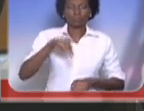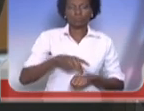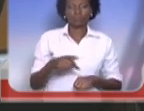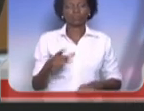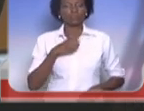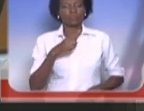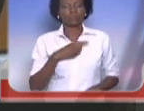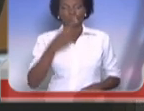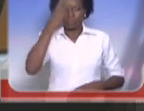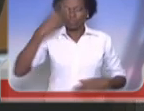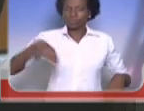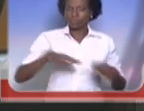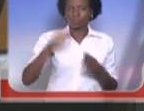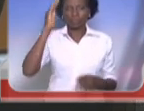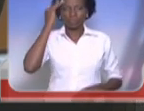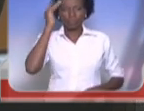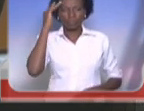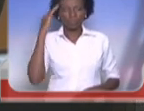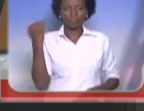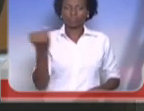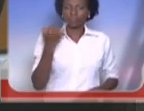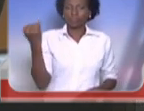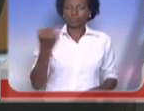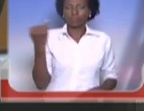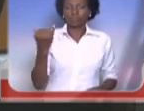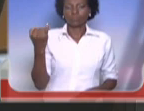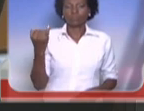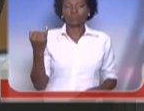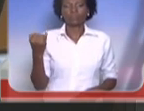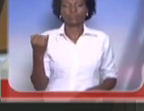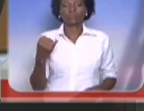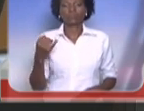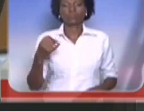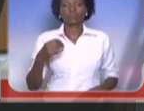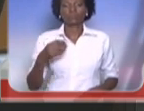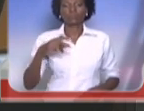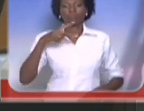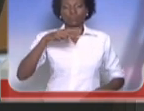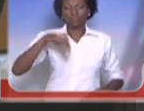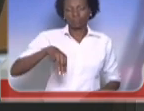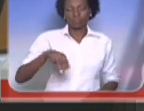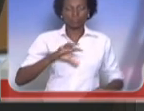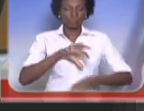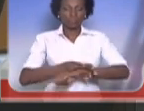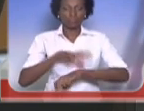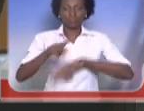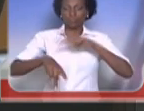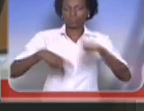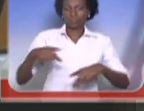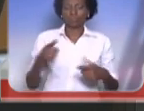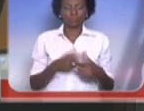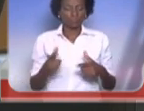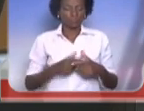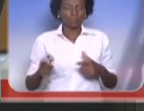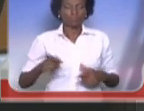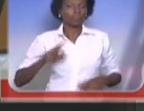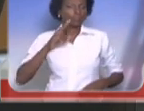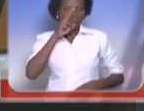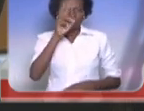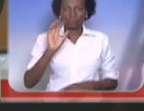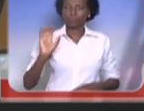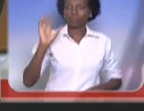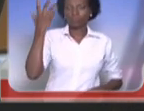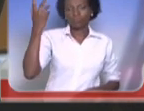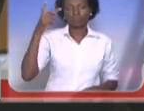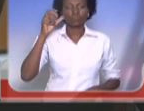entendem da importância do fator militar para a segurança pública, devido aos problemas sérios que acontecem na nossa cultura, muitas